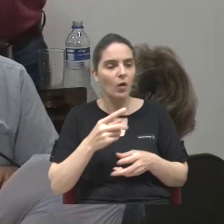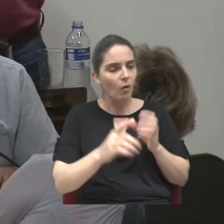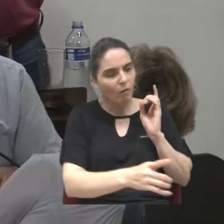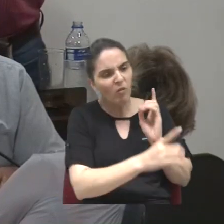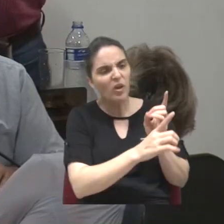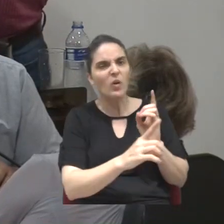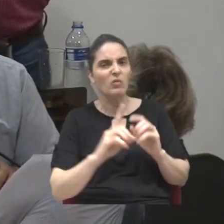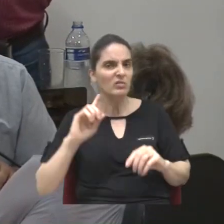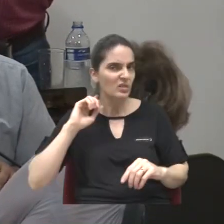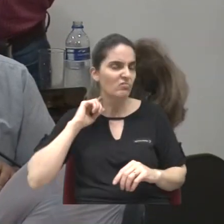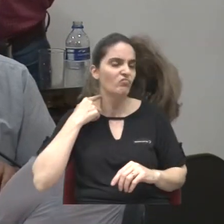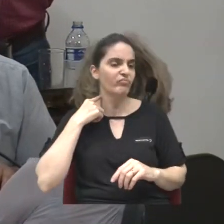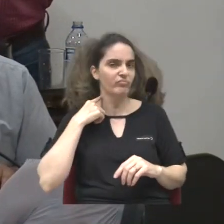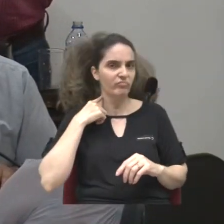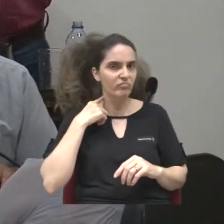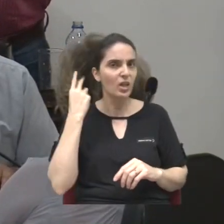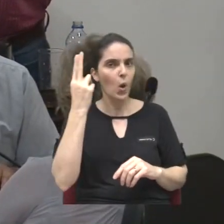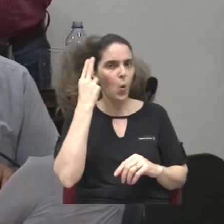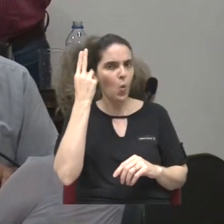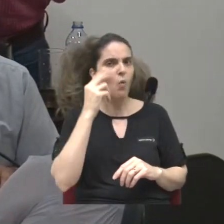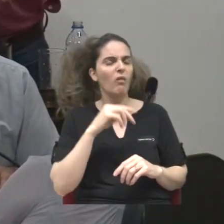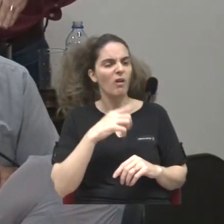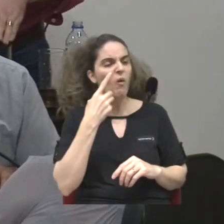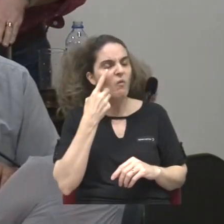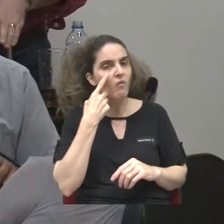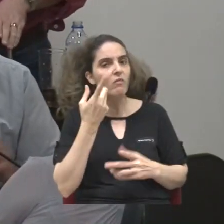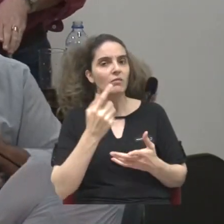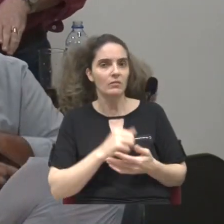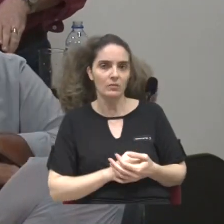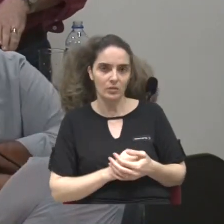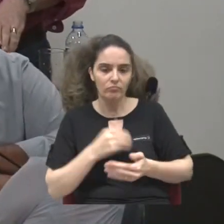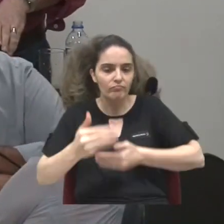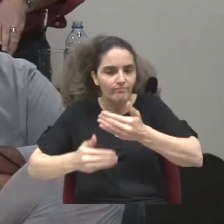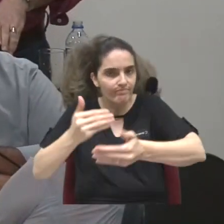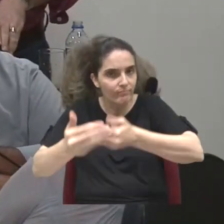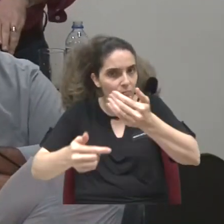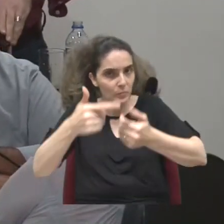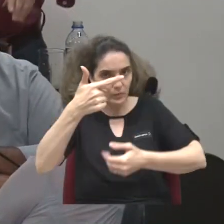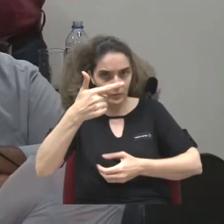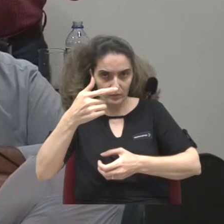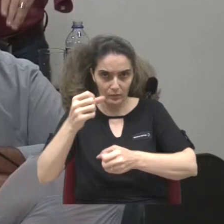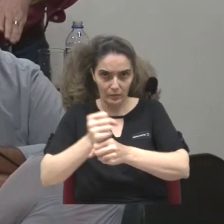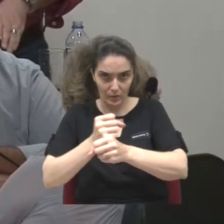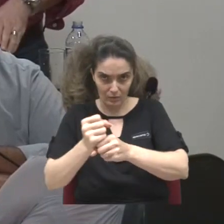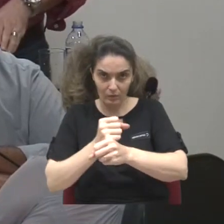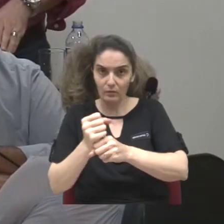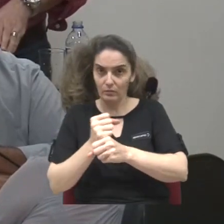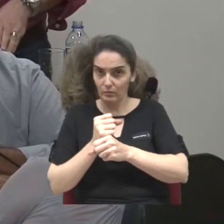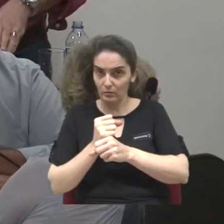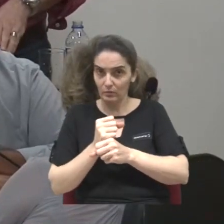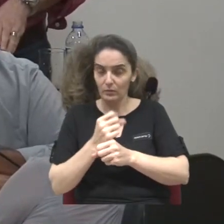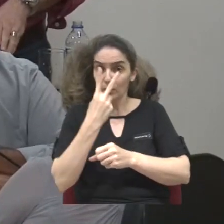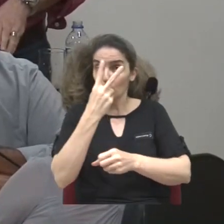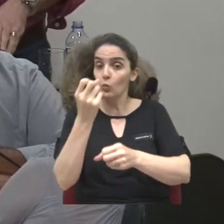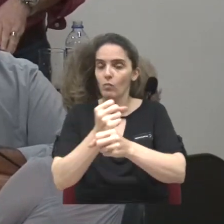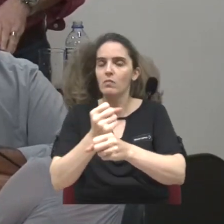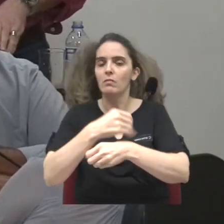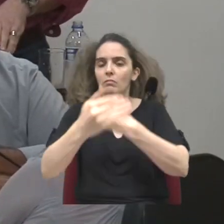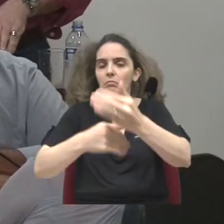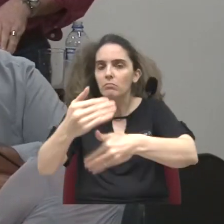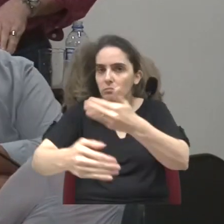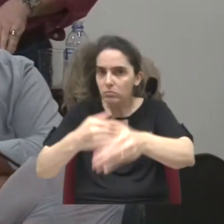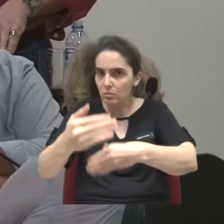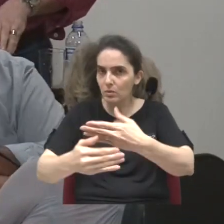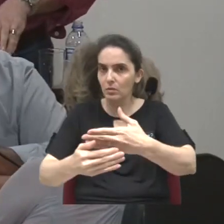paciente. Obviamente que no decorrer desses 2 anos e 8 meses de governo, por isso que agora a gente faz o requerimento para